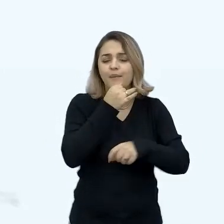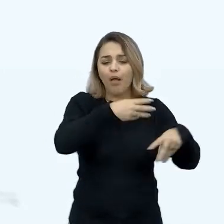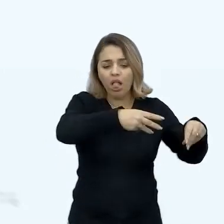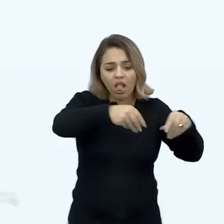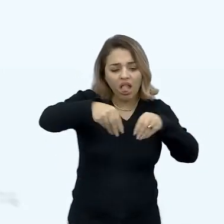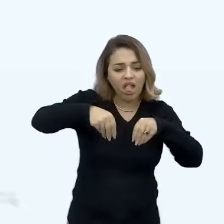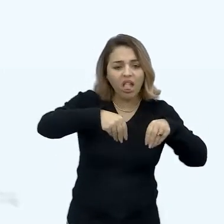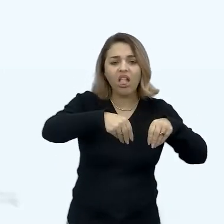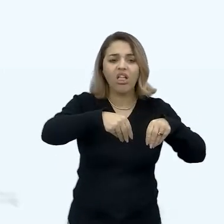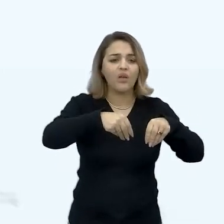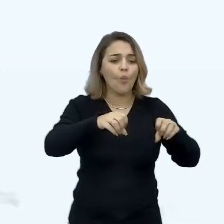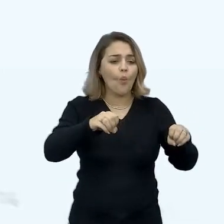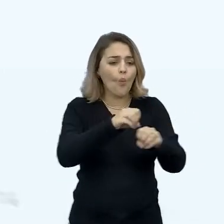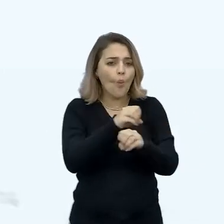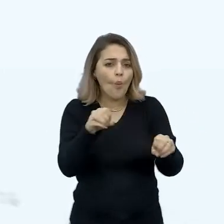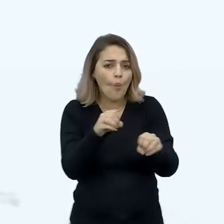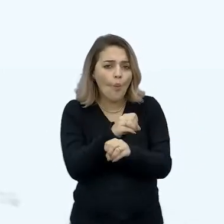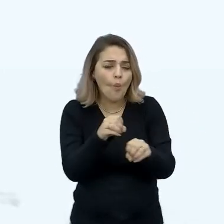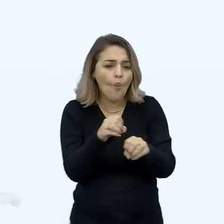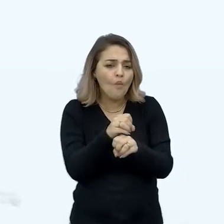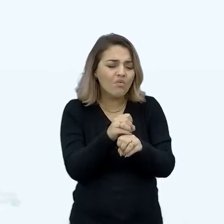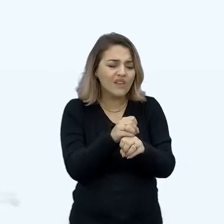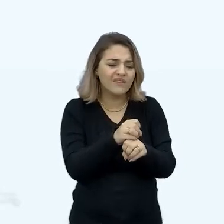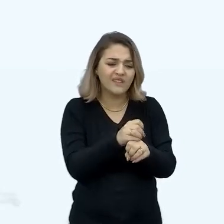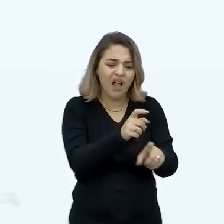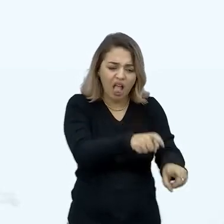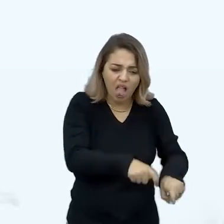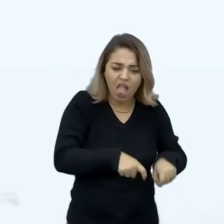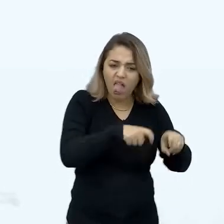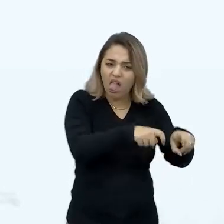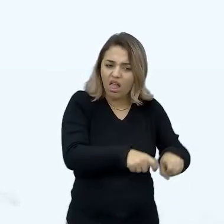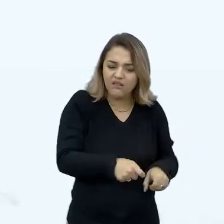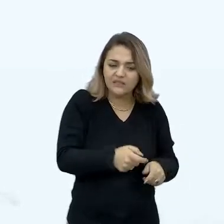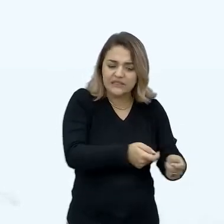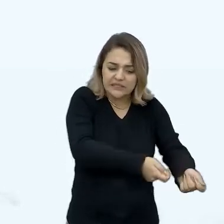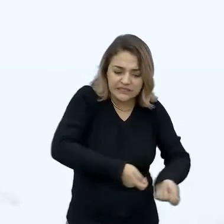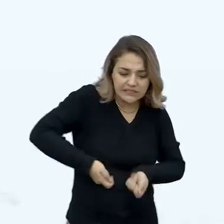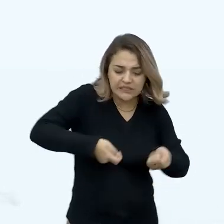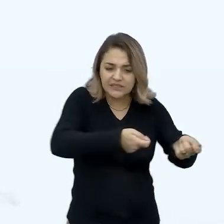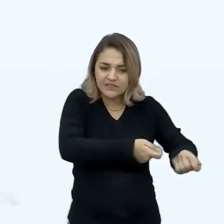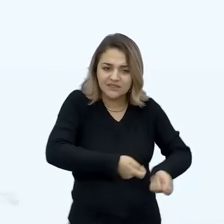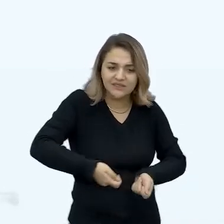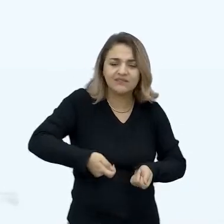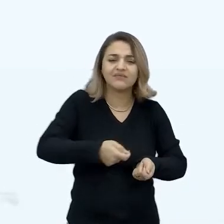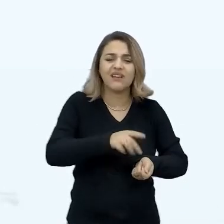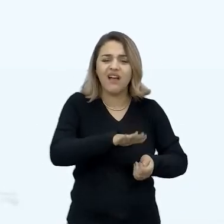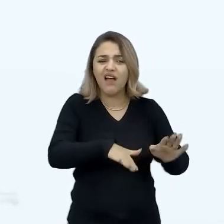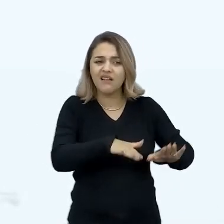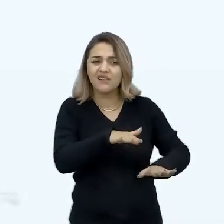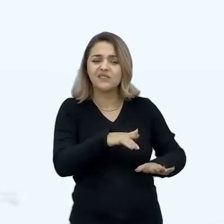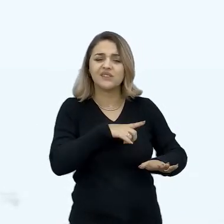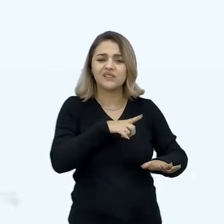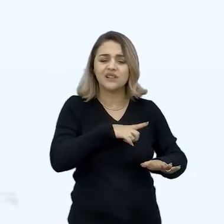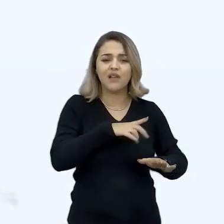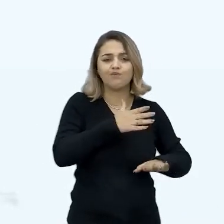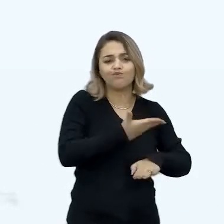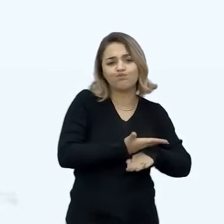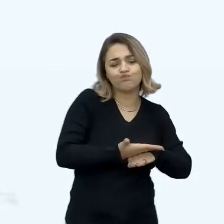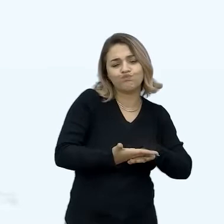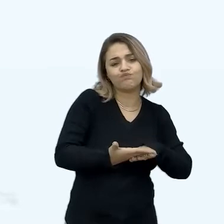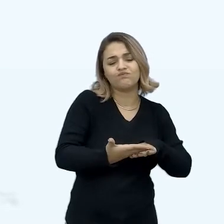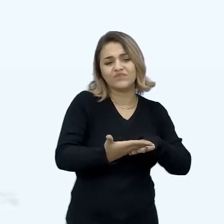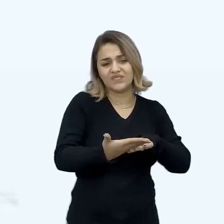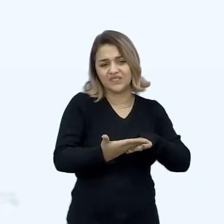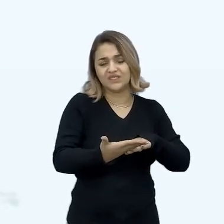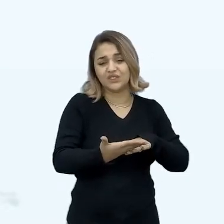se você mexe muito esse solo, se você revira muito esse solo, se você acaba trazendo práticas que inclusive, né, tiram a